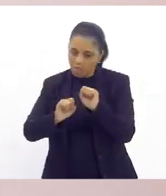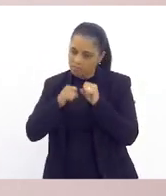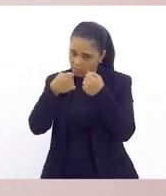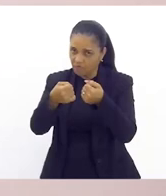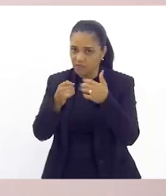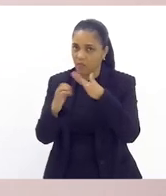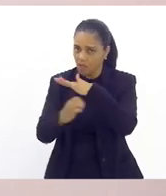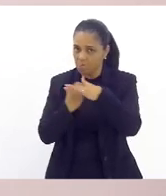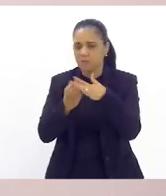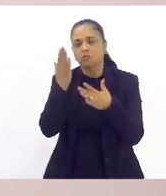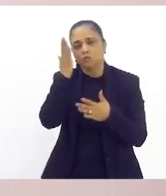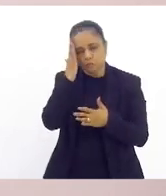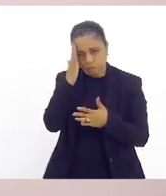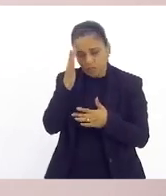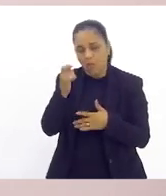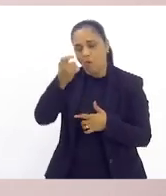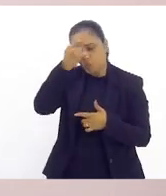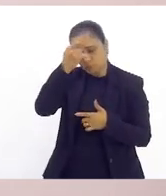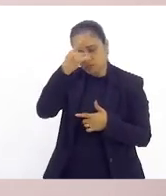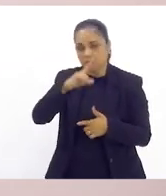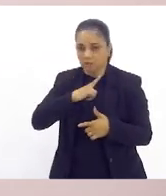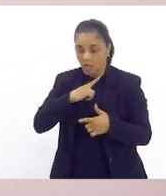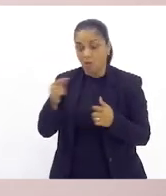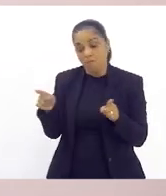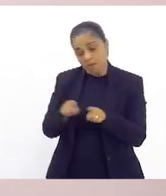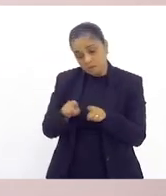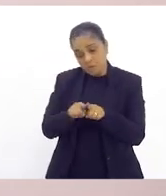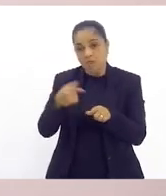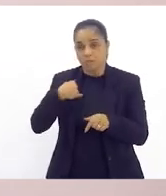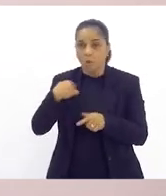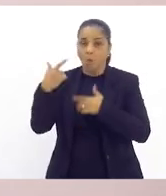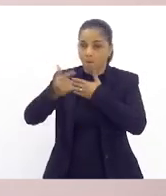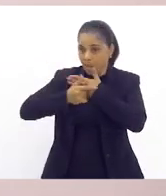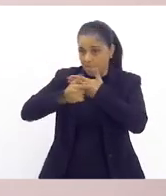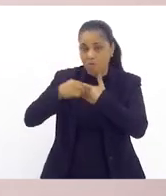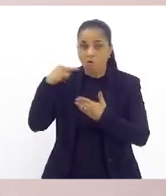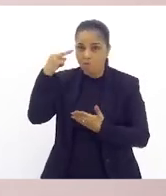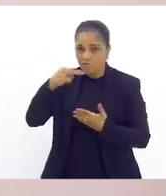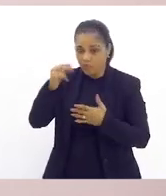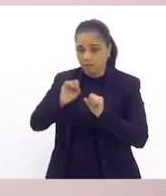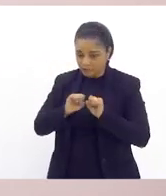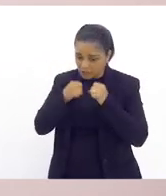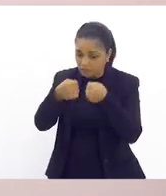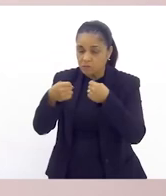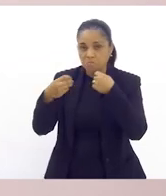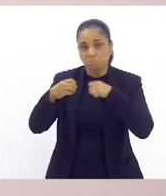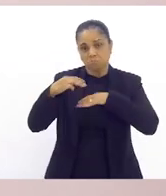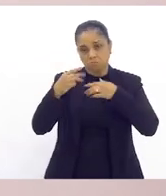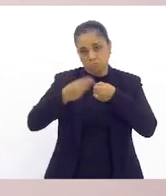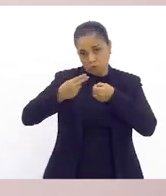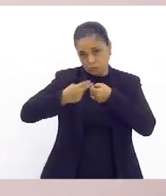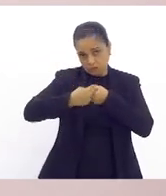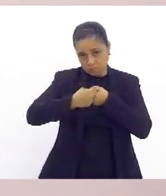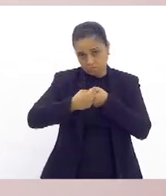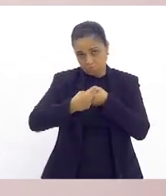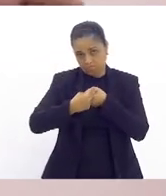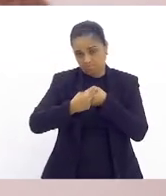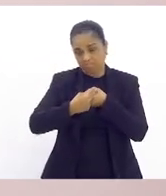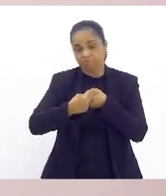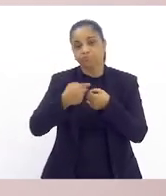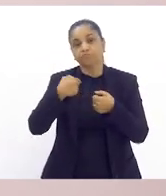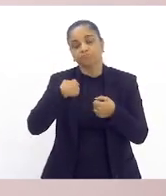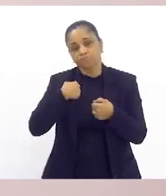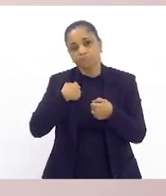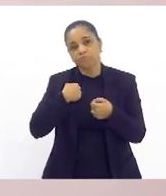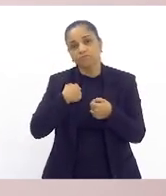como é o papel nosso como Vereador como legislador defender o nosso município e eu vou aqui infelizmente